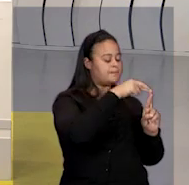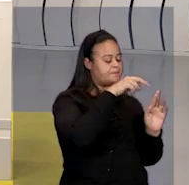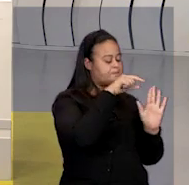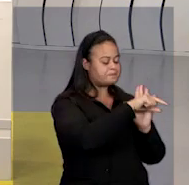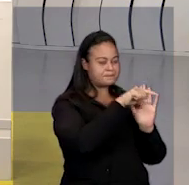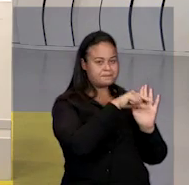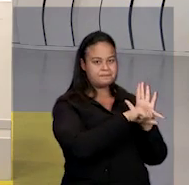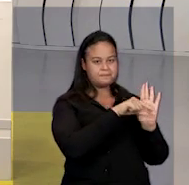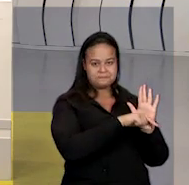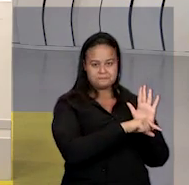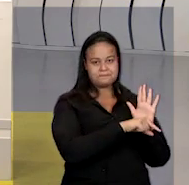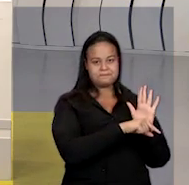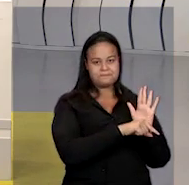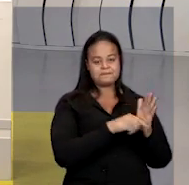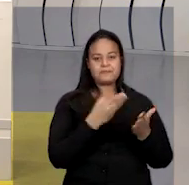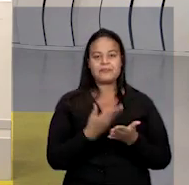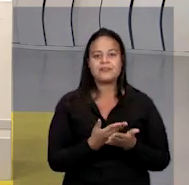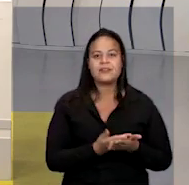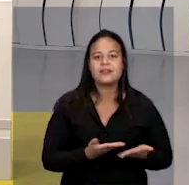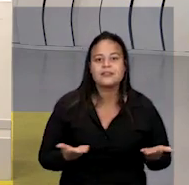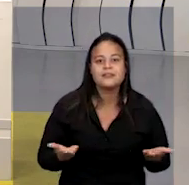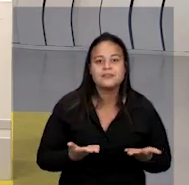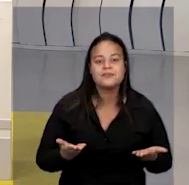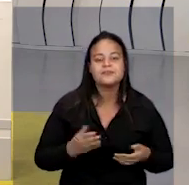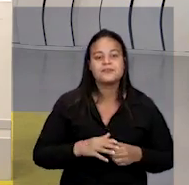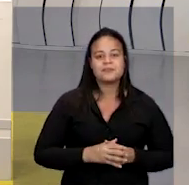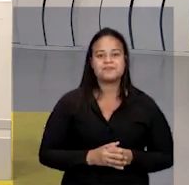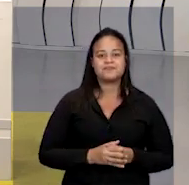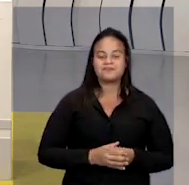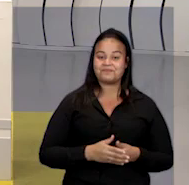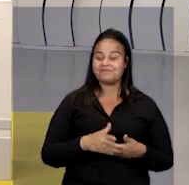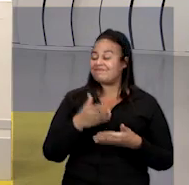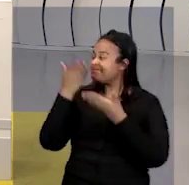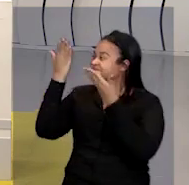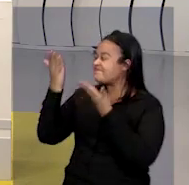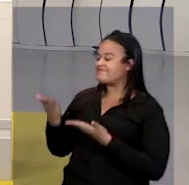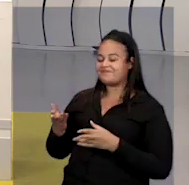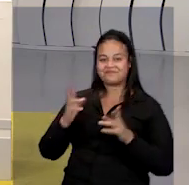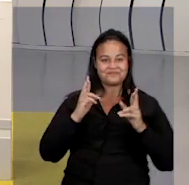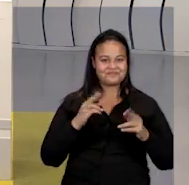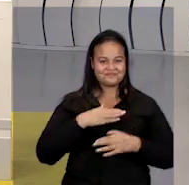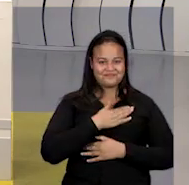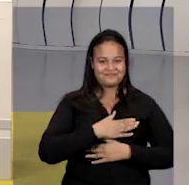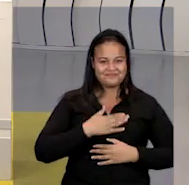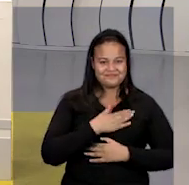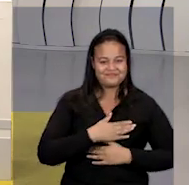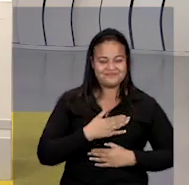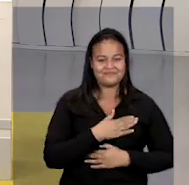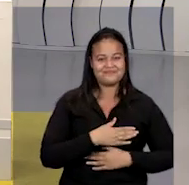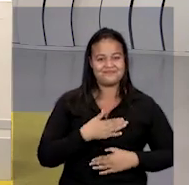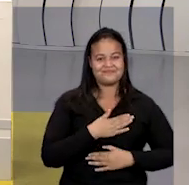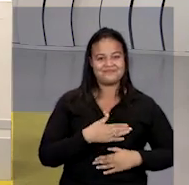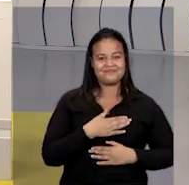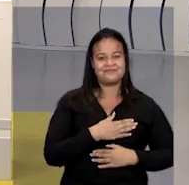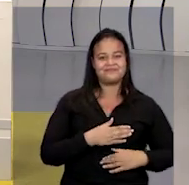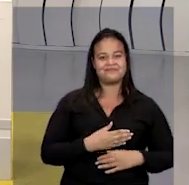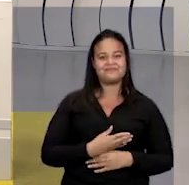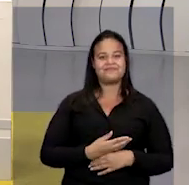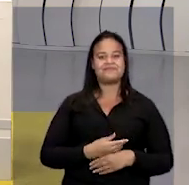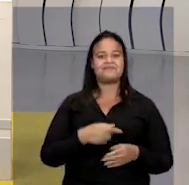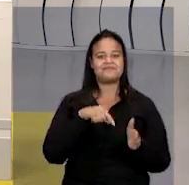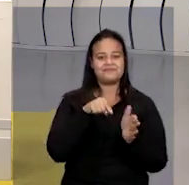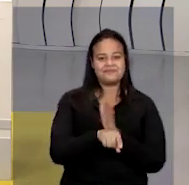referências bibliográficas da nossa aula de hoje. Essa é a nossa aula, pessoal. Espero que você tenha gostado. Peça ajuda do seu